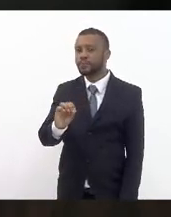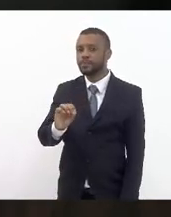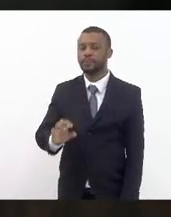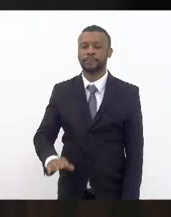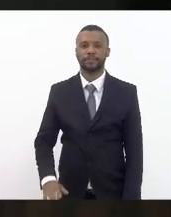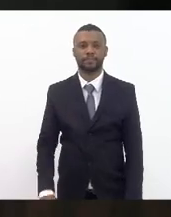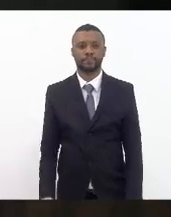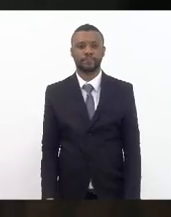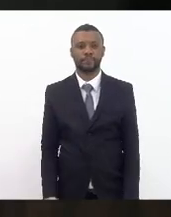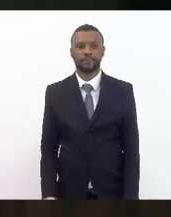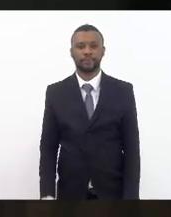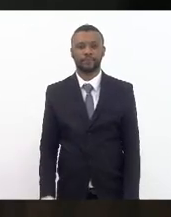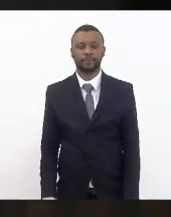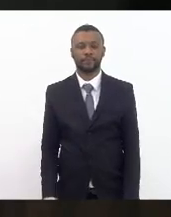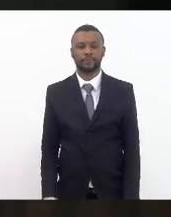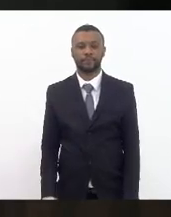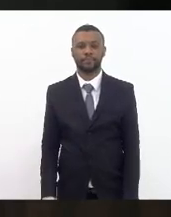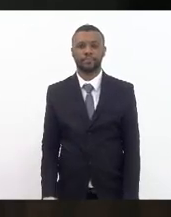Machado.